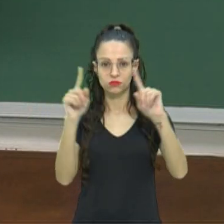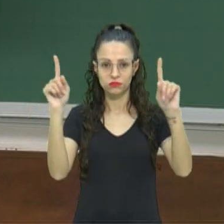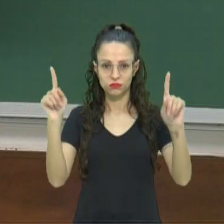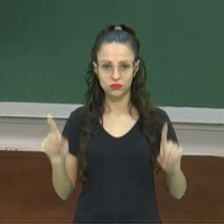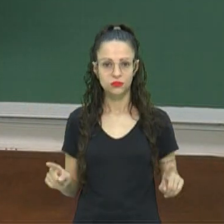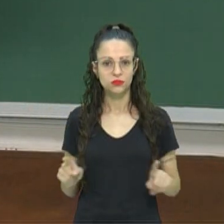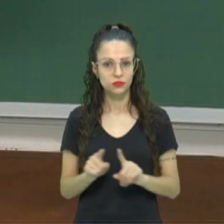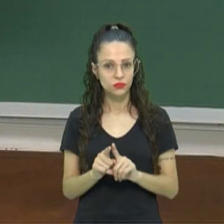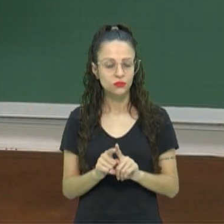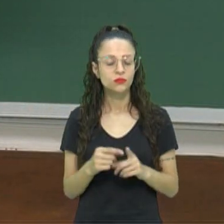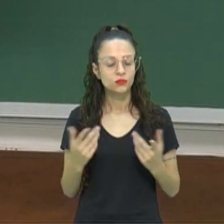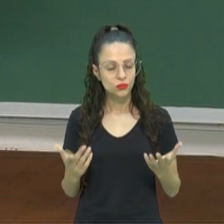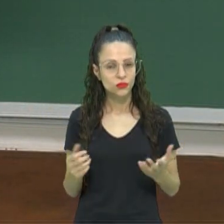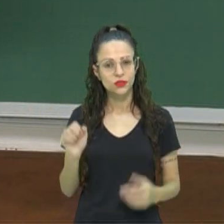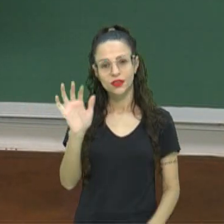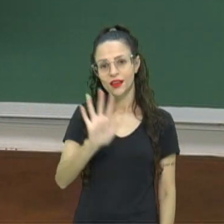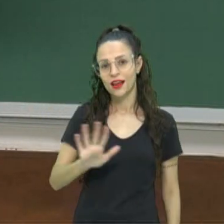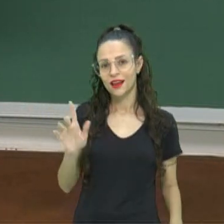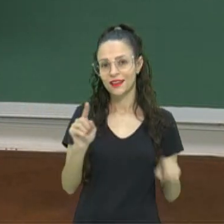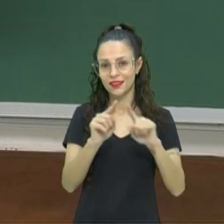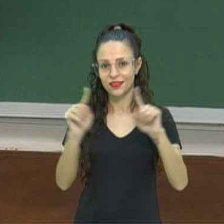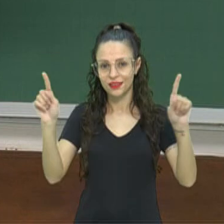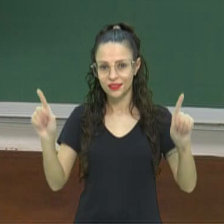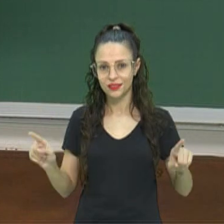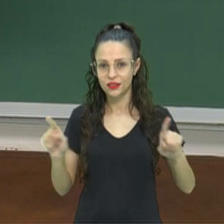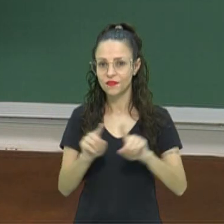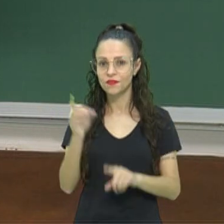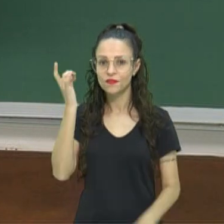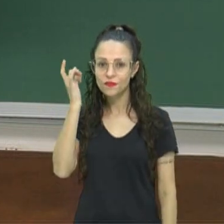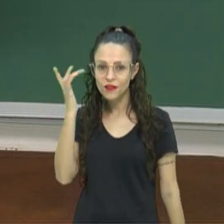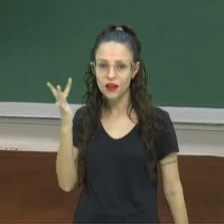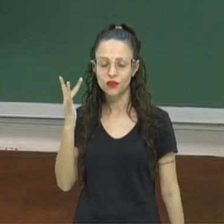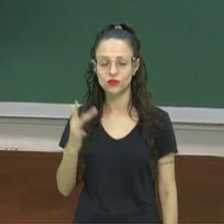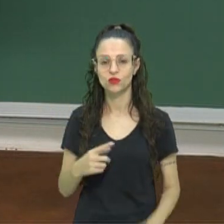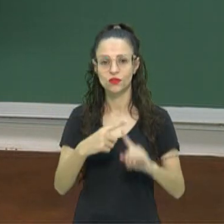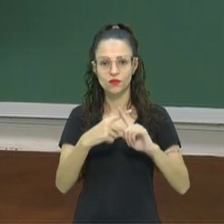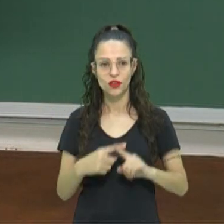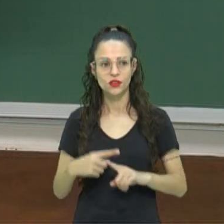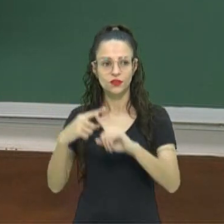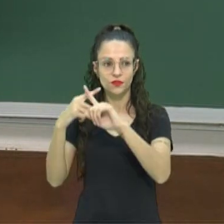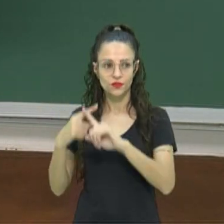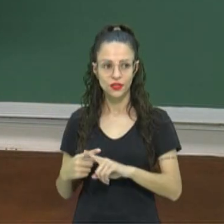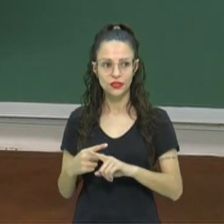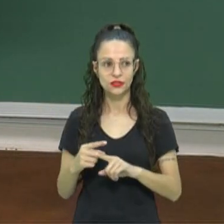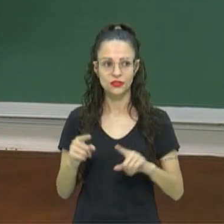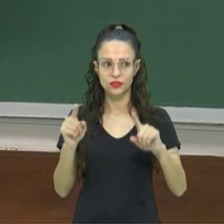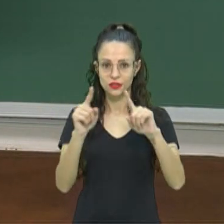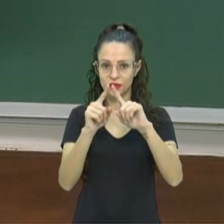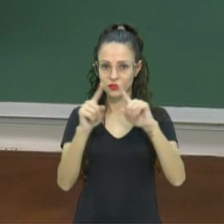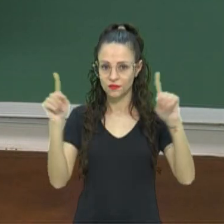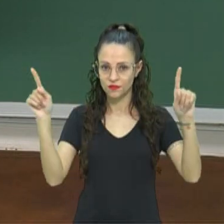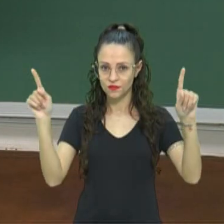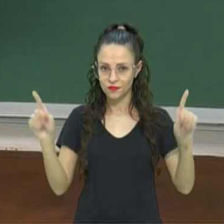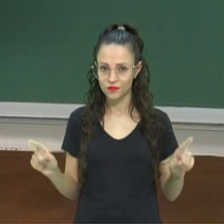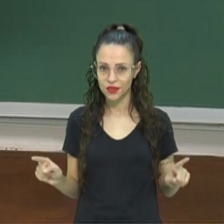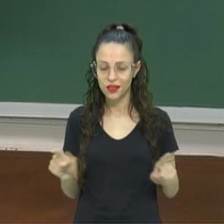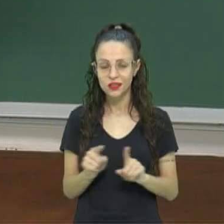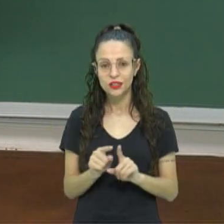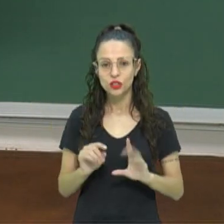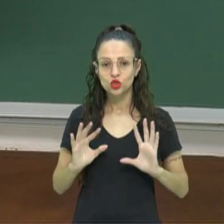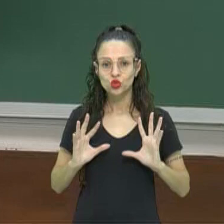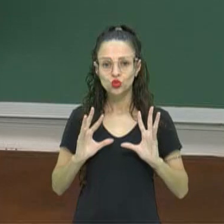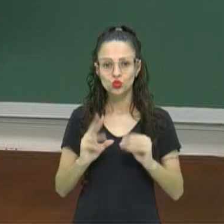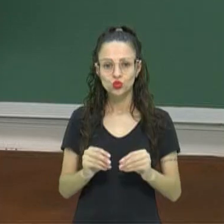Porque calcular a área de retângulo é muito fácil. Base vezes altura. Você calculando a área total desse retângulo